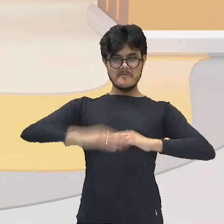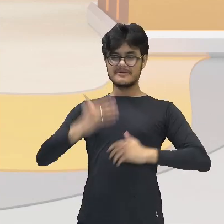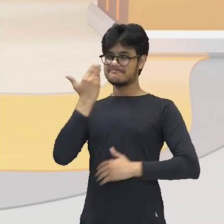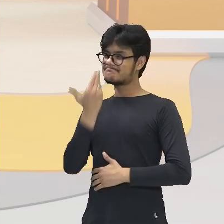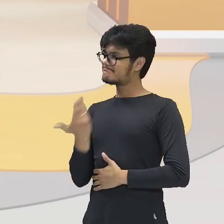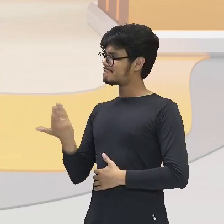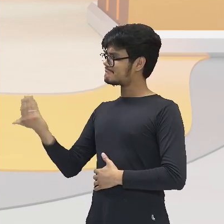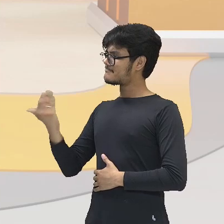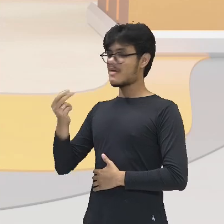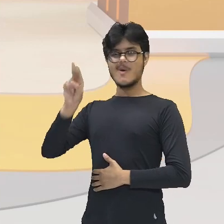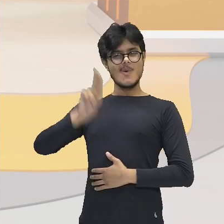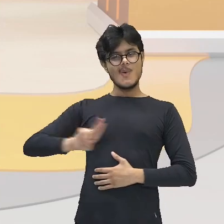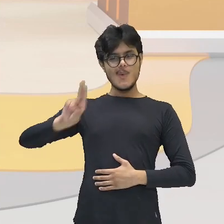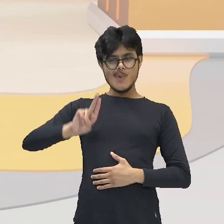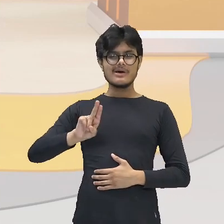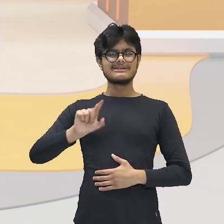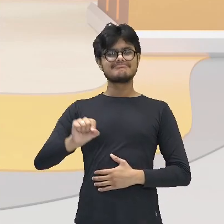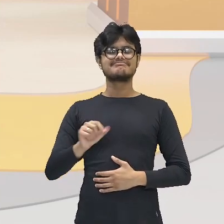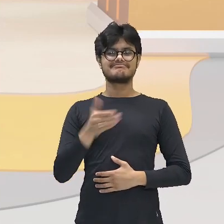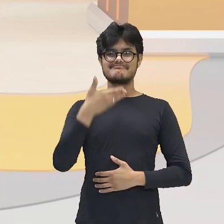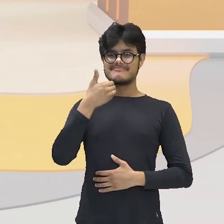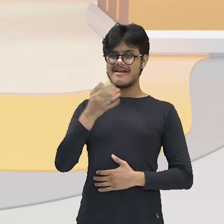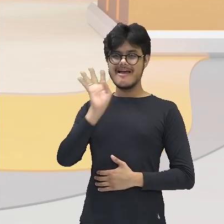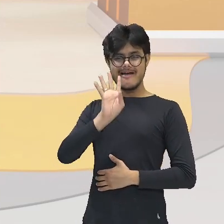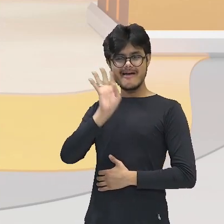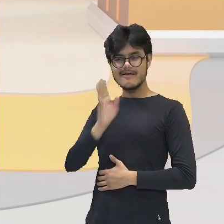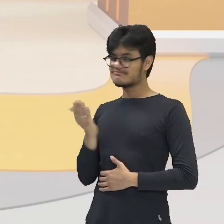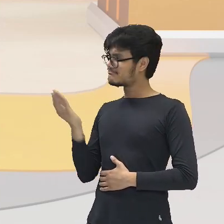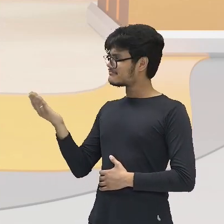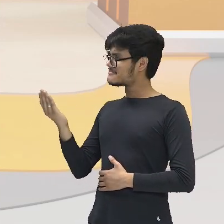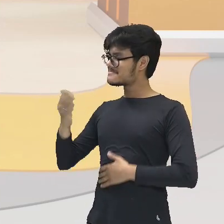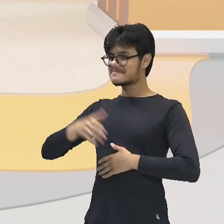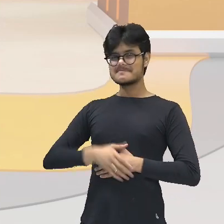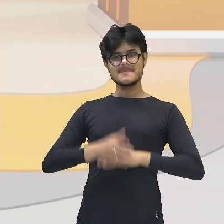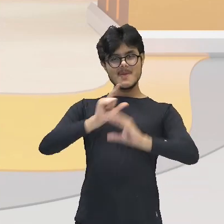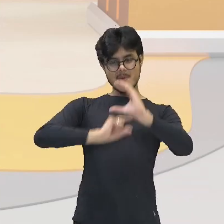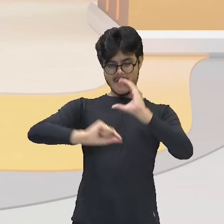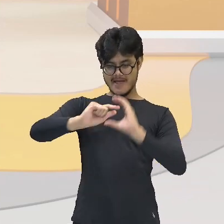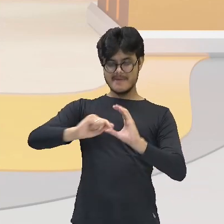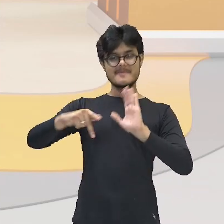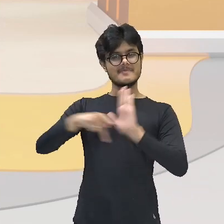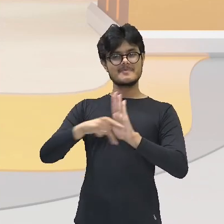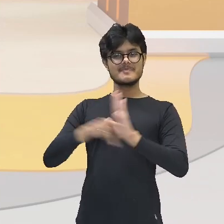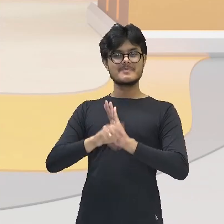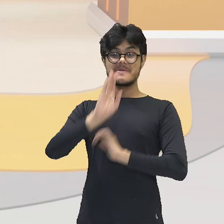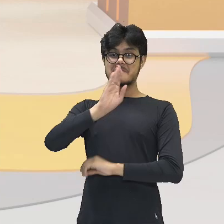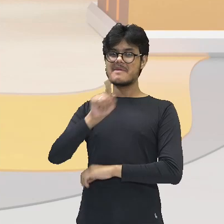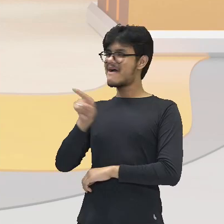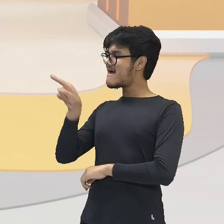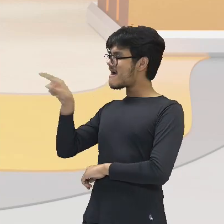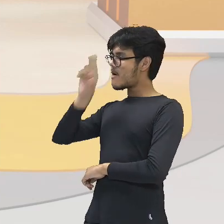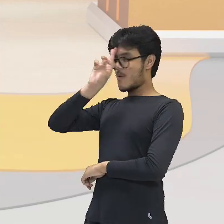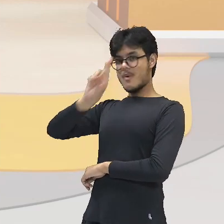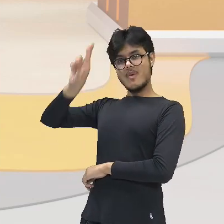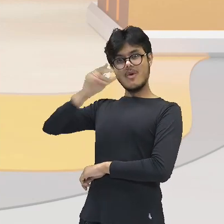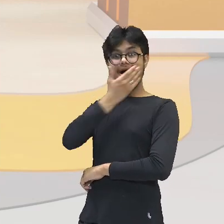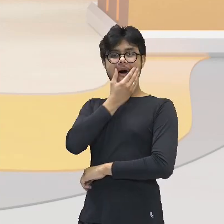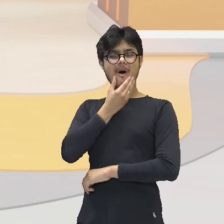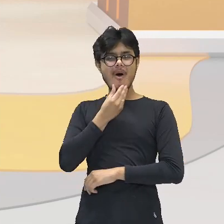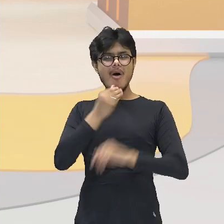ele utilizava, né, é bem característico aqui do capitalismo comercial, onde o artesão,